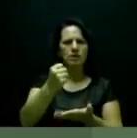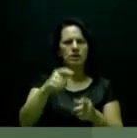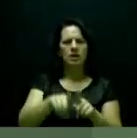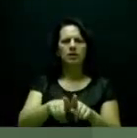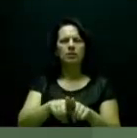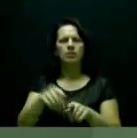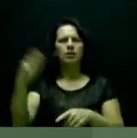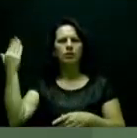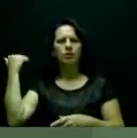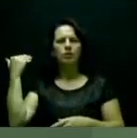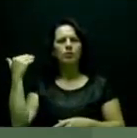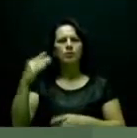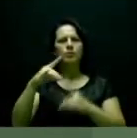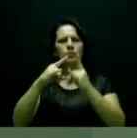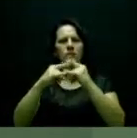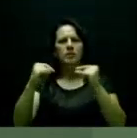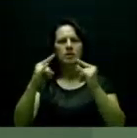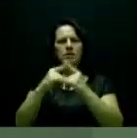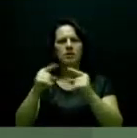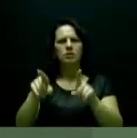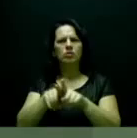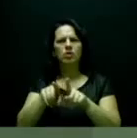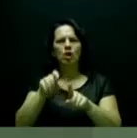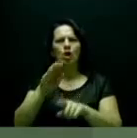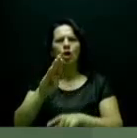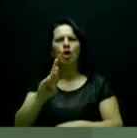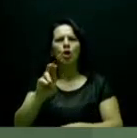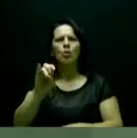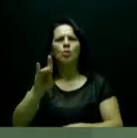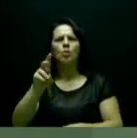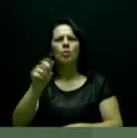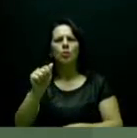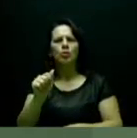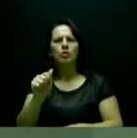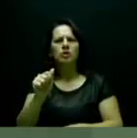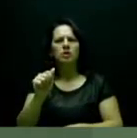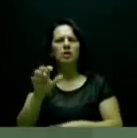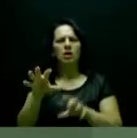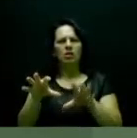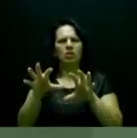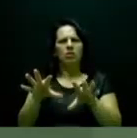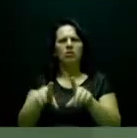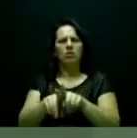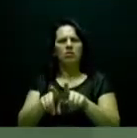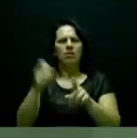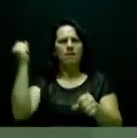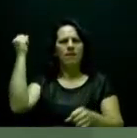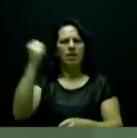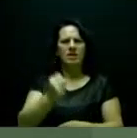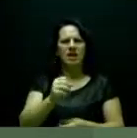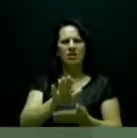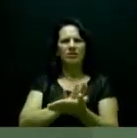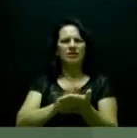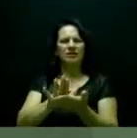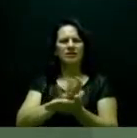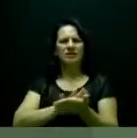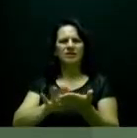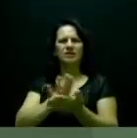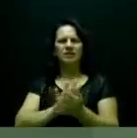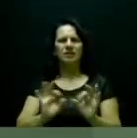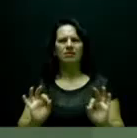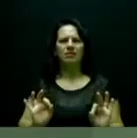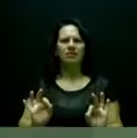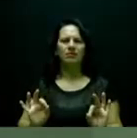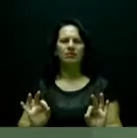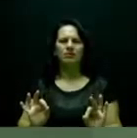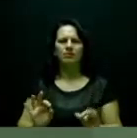que é movimento, que intitularam ela como bruxa, né? Mataram a mulher, para depois descobrirem que não tinha nada a ver com bruxismo,